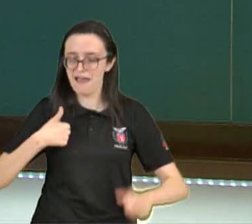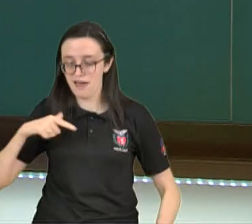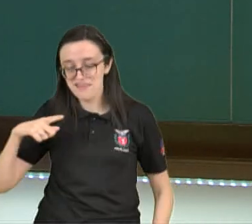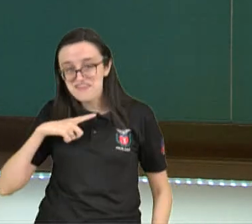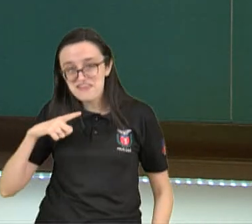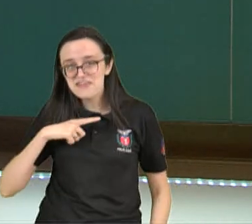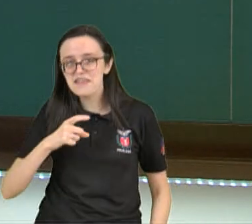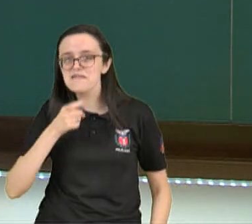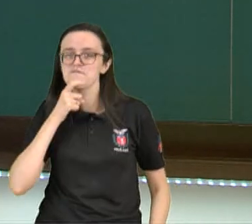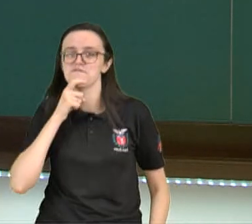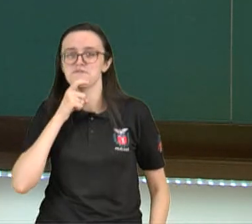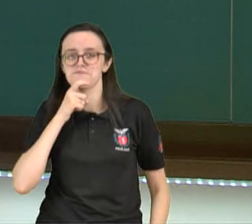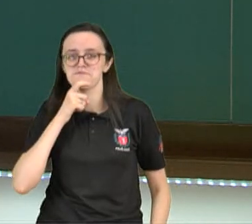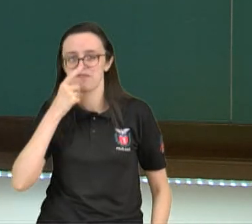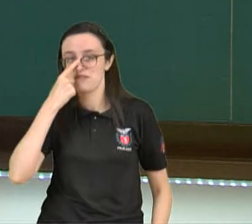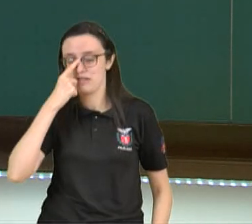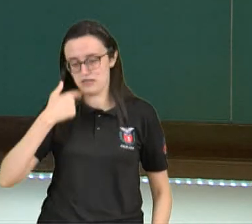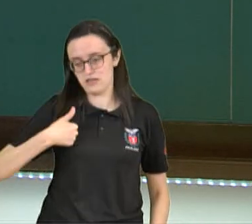Tener sueño.